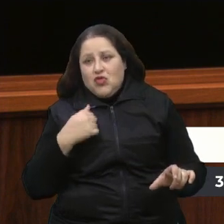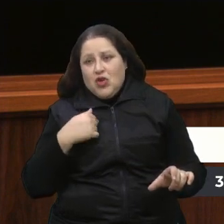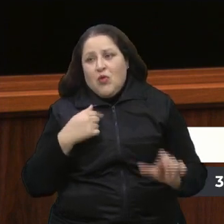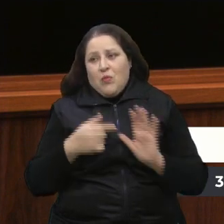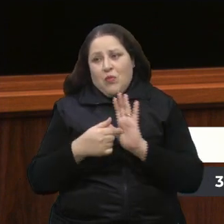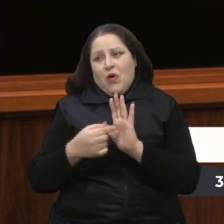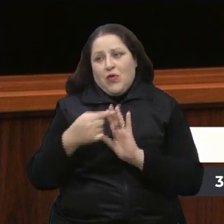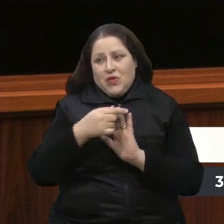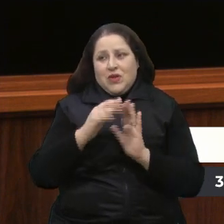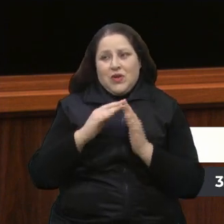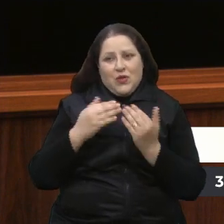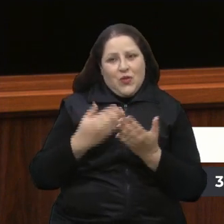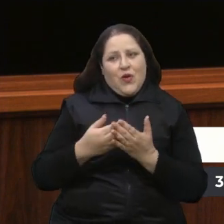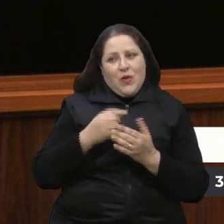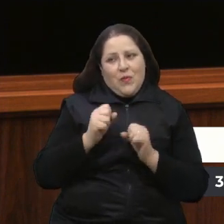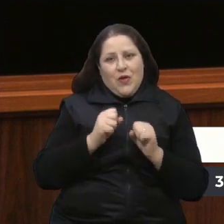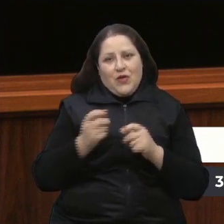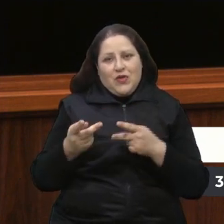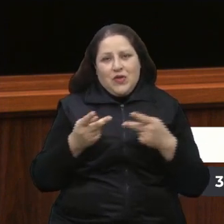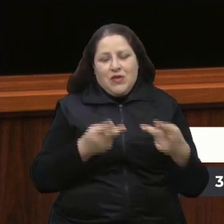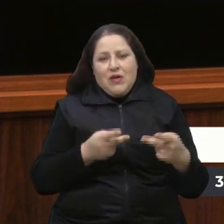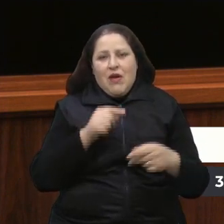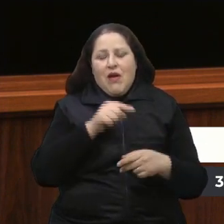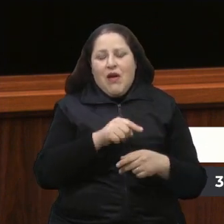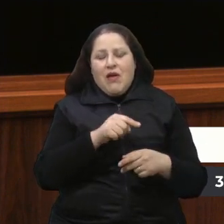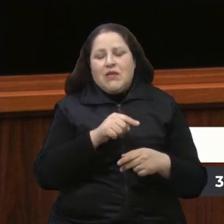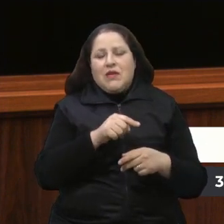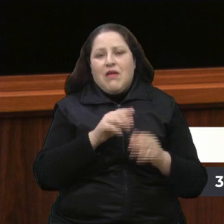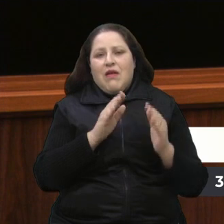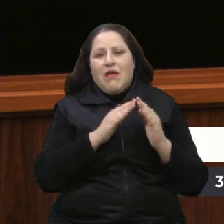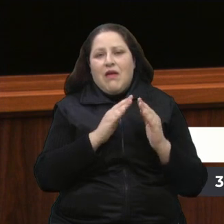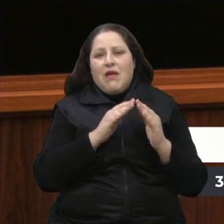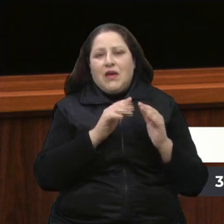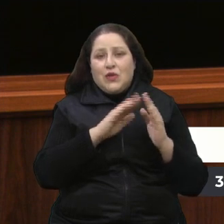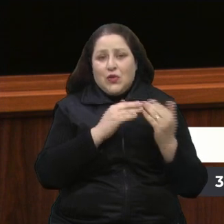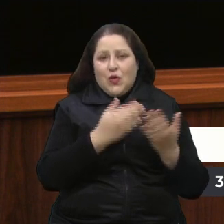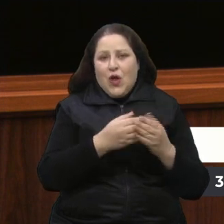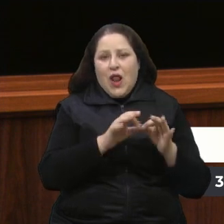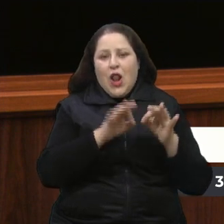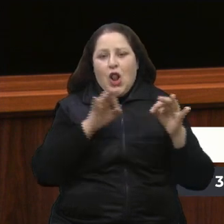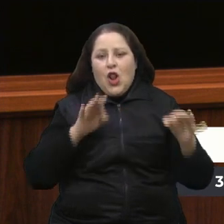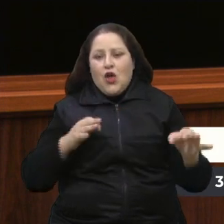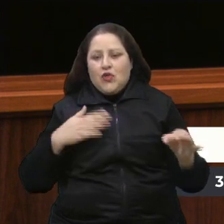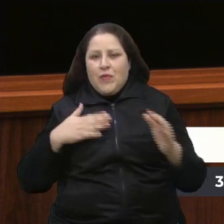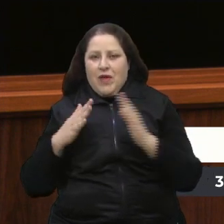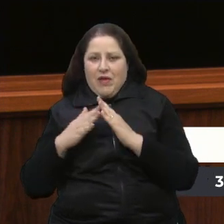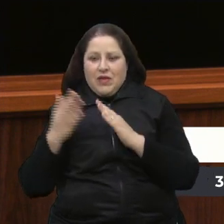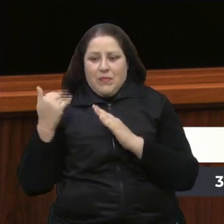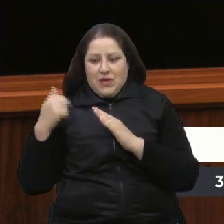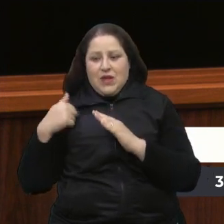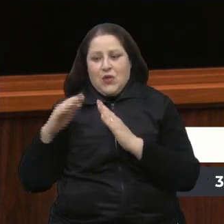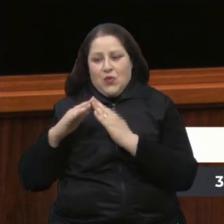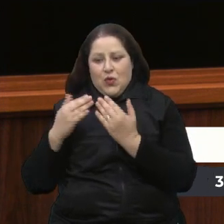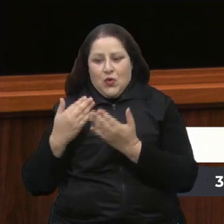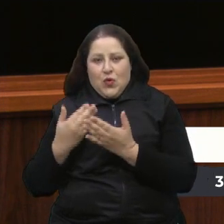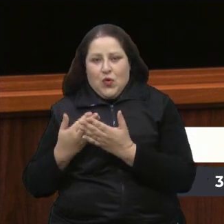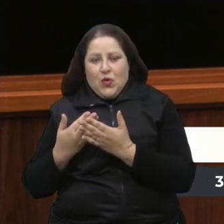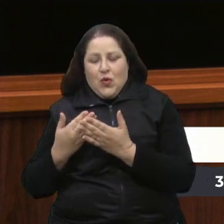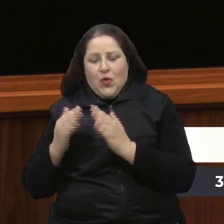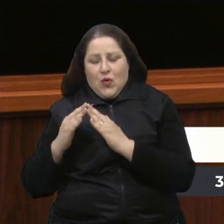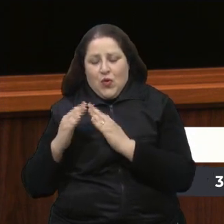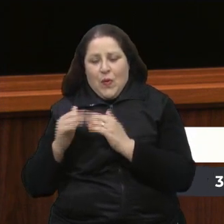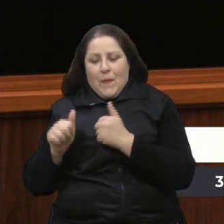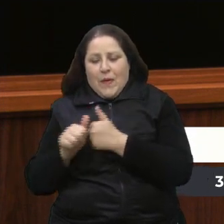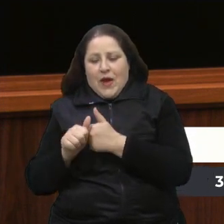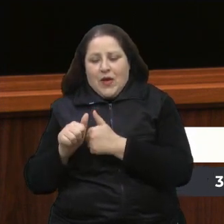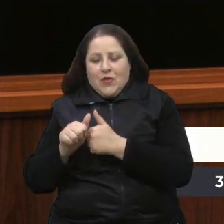eu morava lá perto da Festa da Uva mesmo assim das escolas que eu Visitei eu optei por